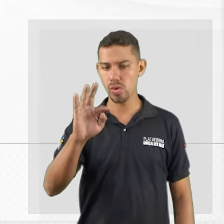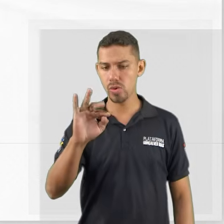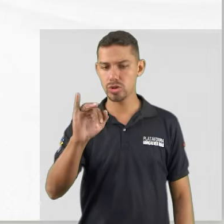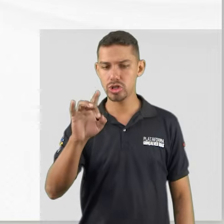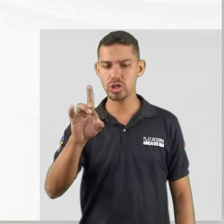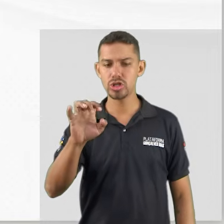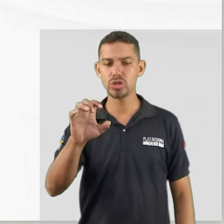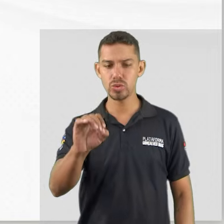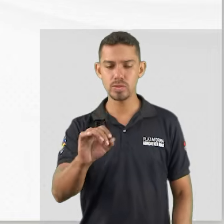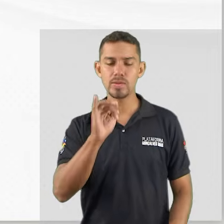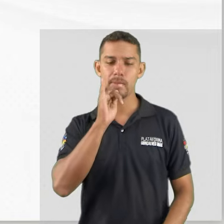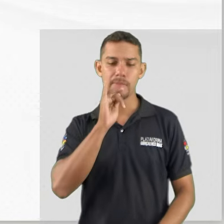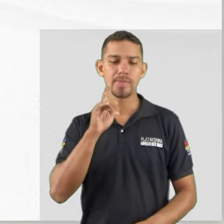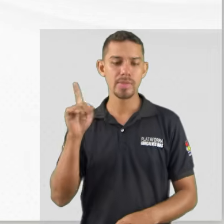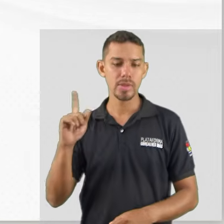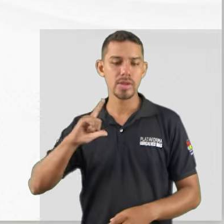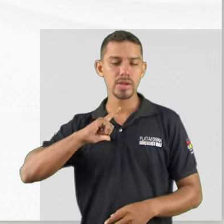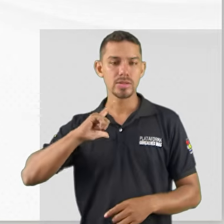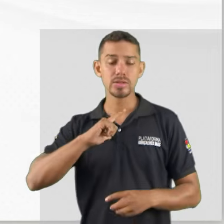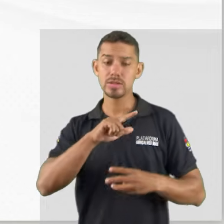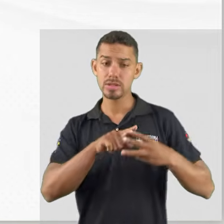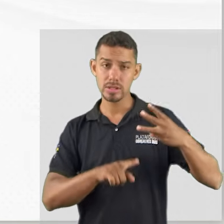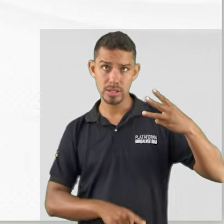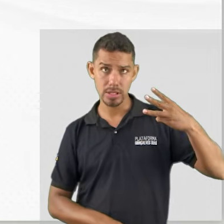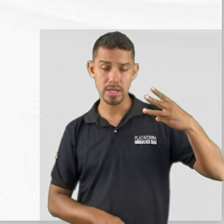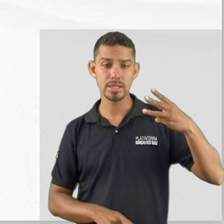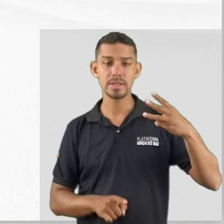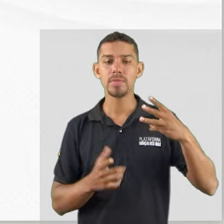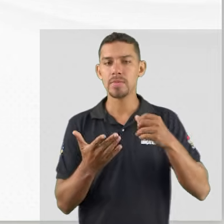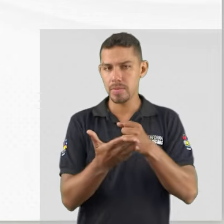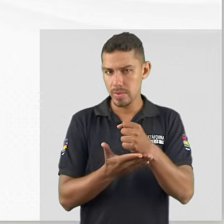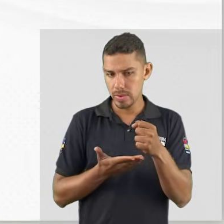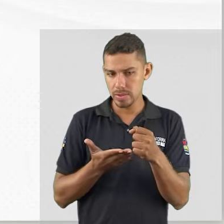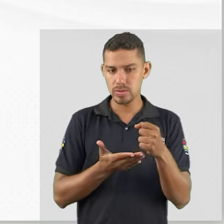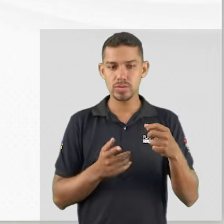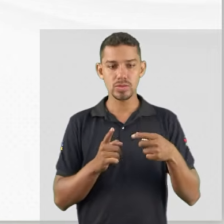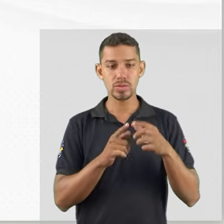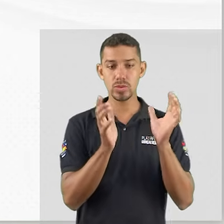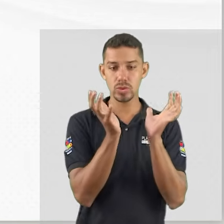O nucleotídeo, pessoal, ele é formado por 3 estruturas básicas, que é o